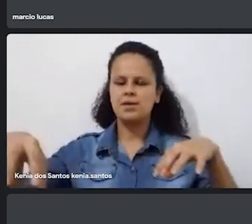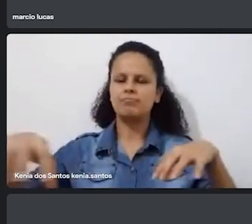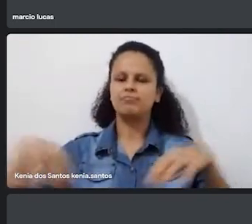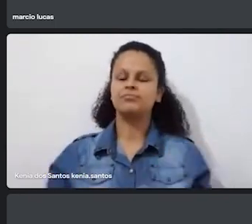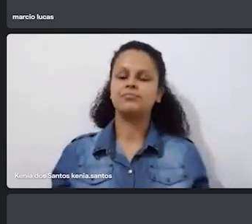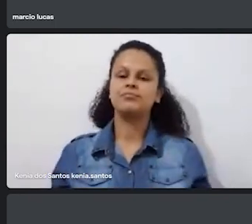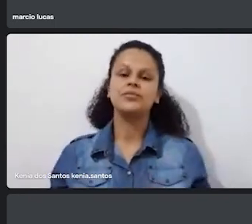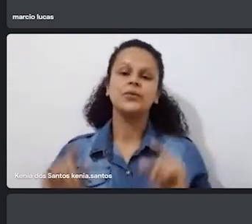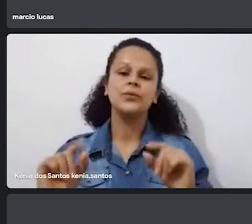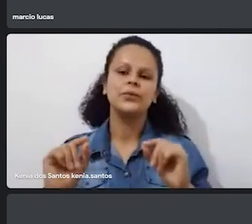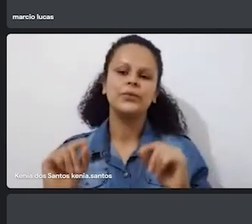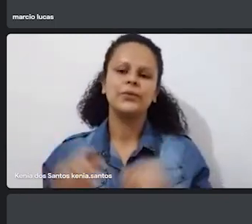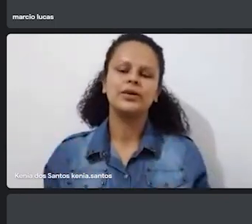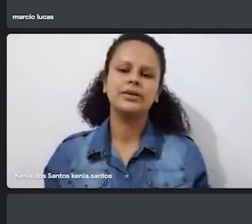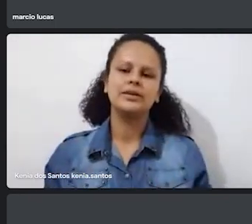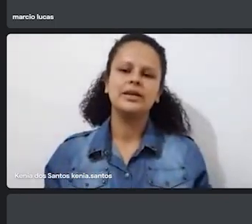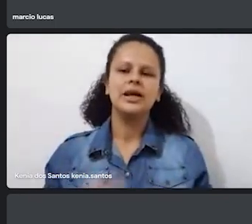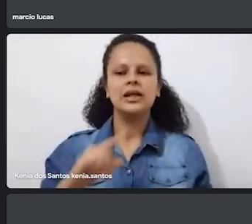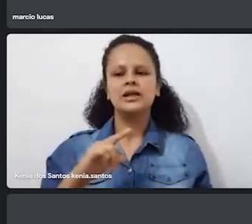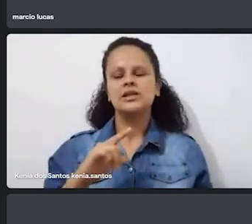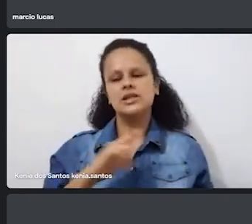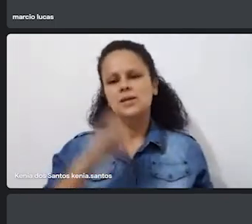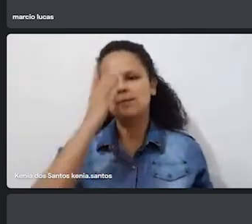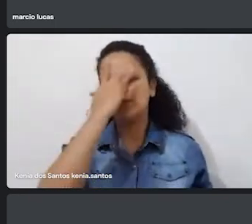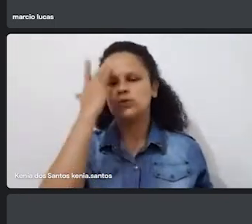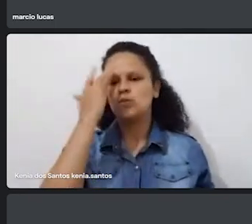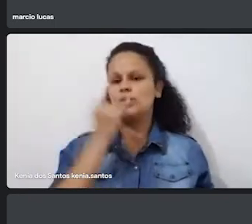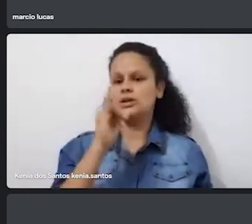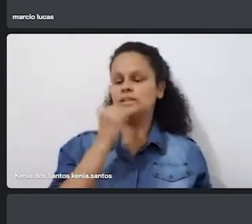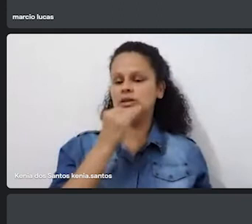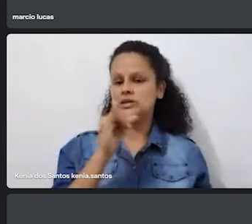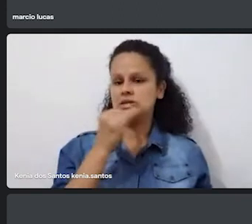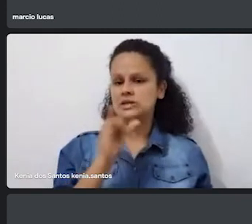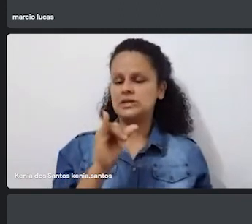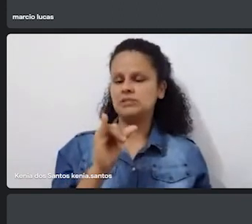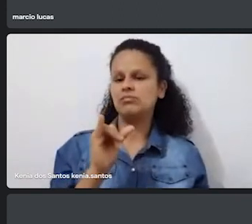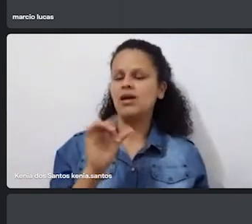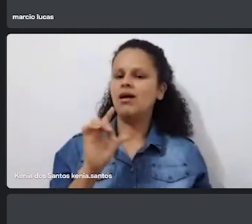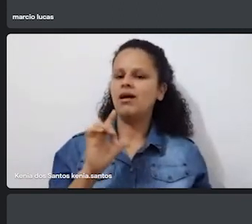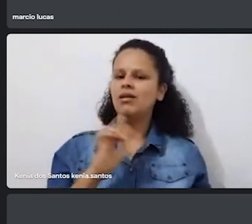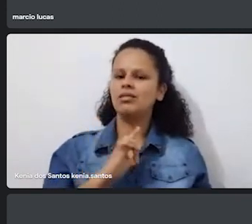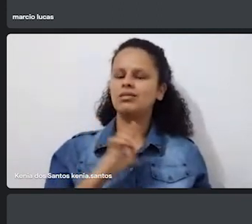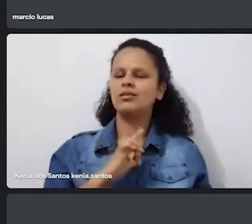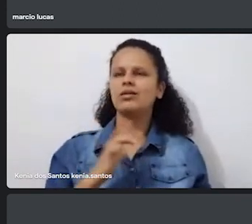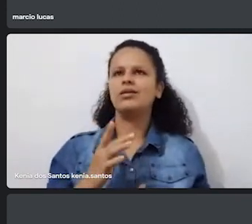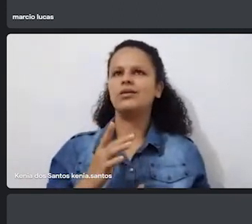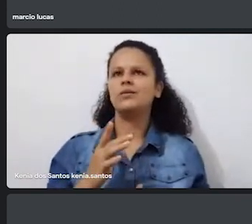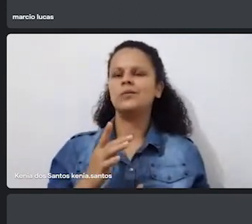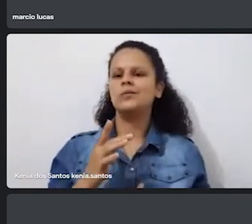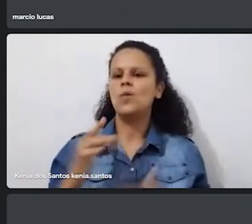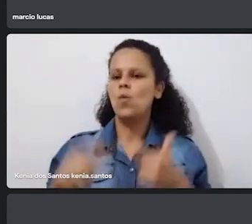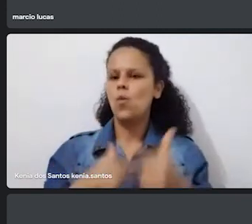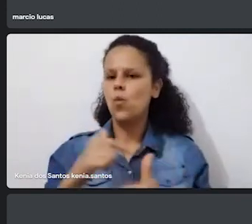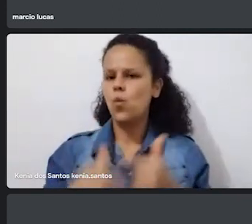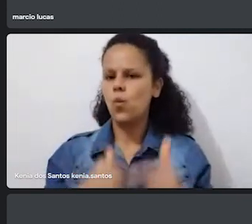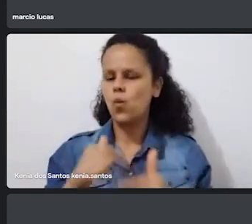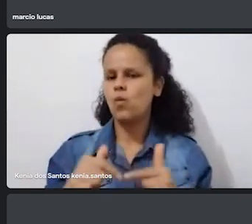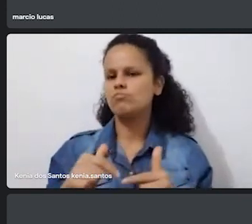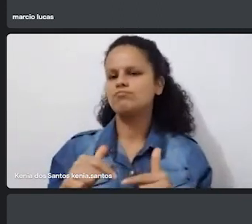Aí tinha, por exemplo, um eletricista. E tinha uma atividade ali, por exemplo, que cada